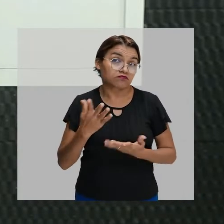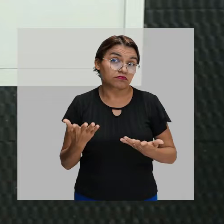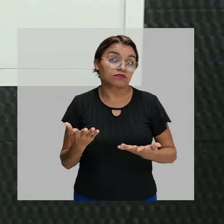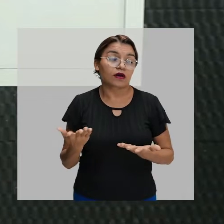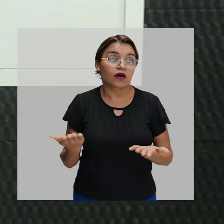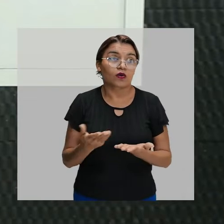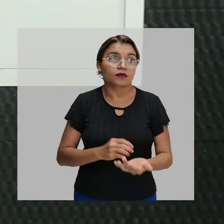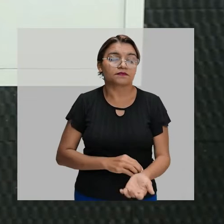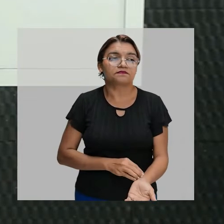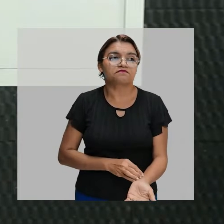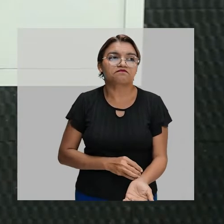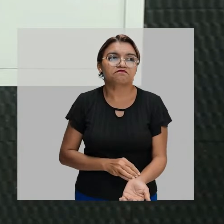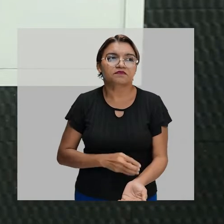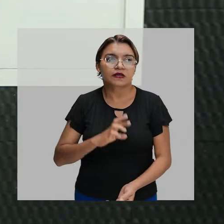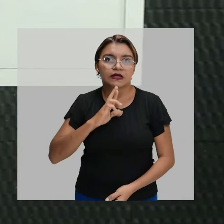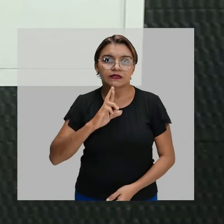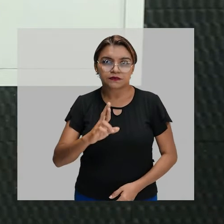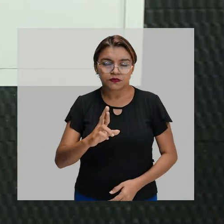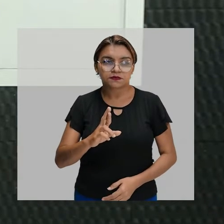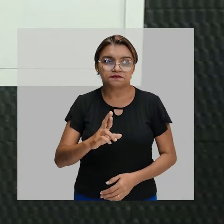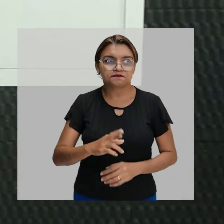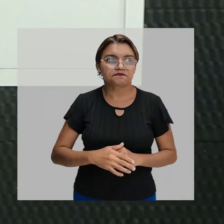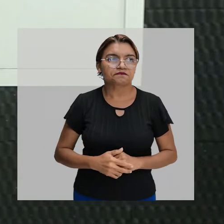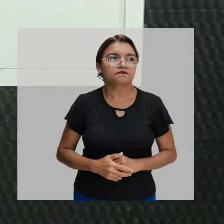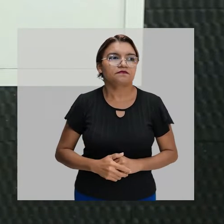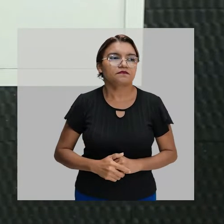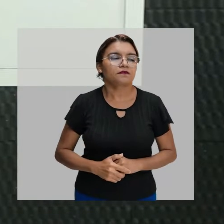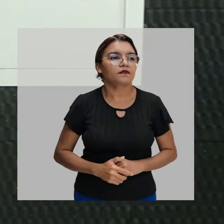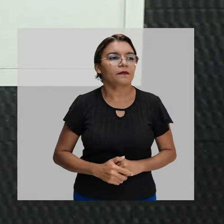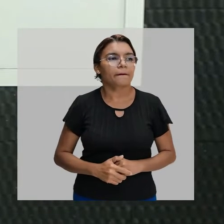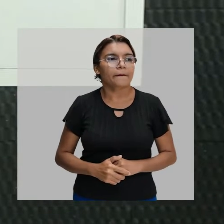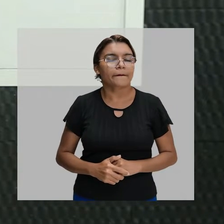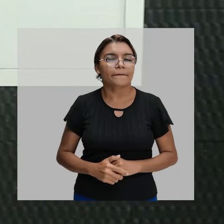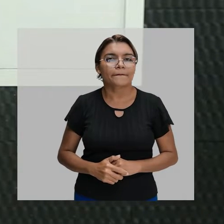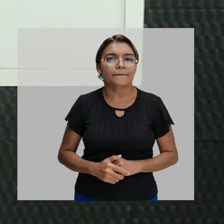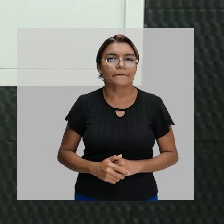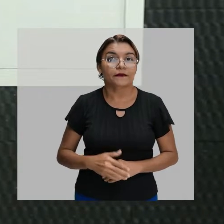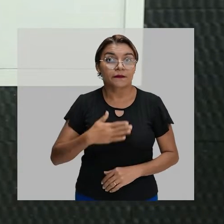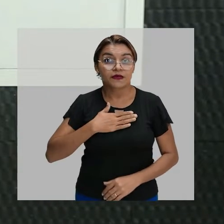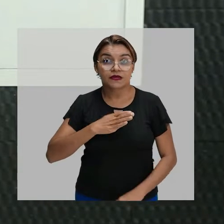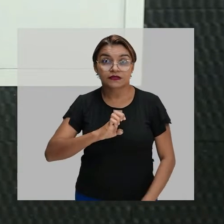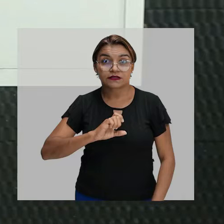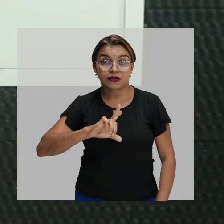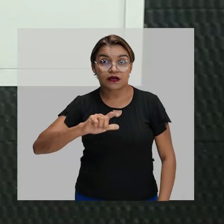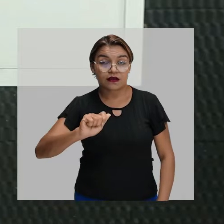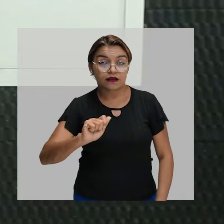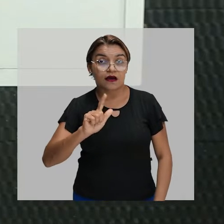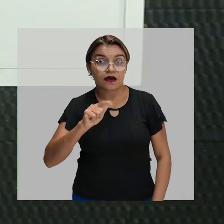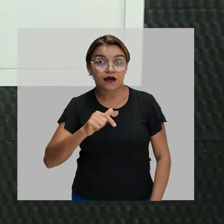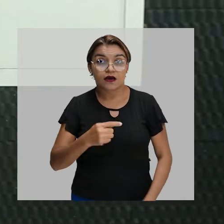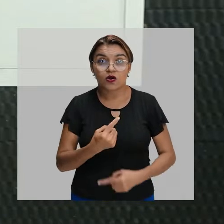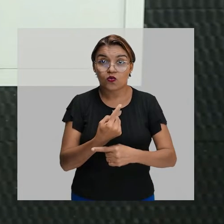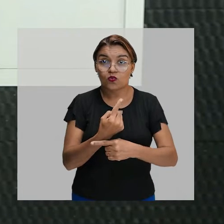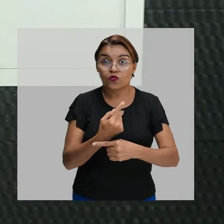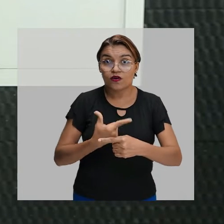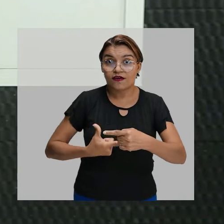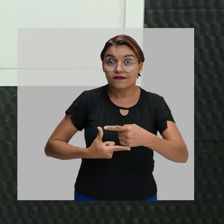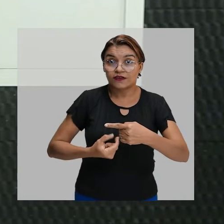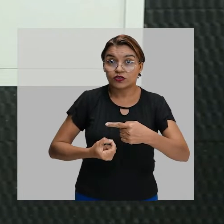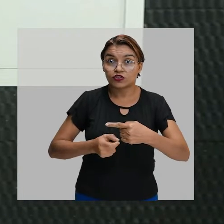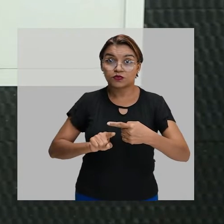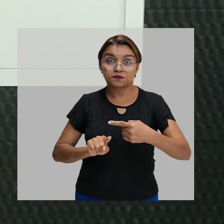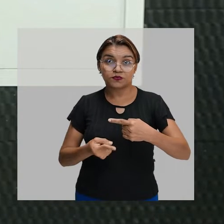agora responder à questão agora a minha escala aqui é de um para 20